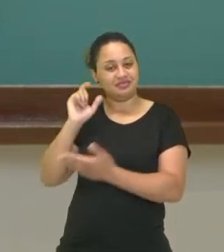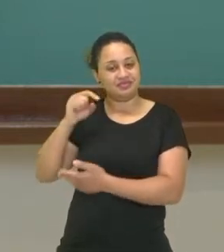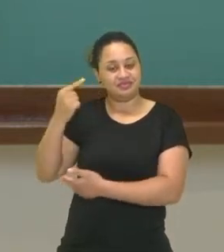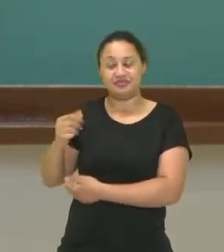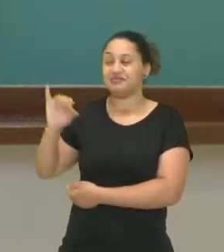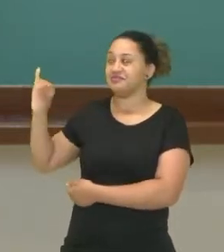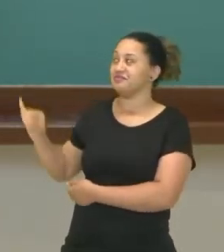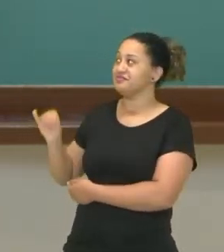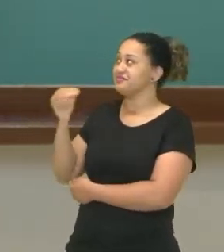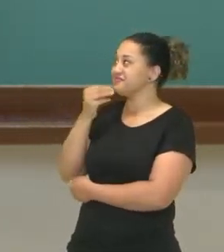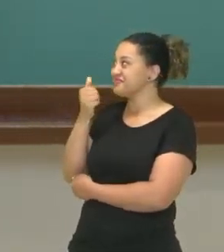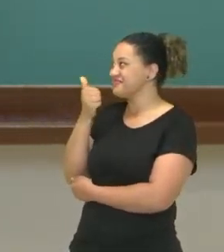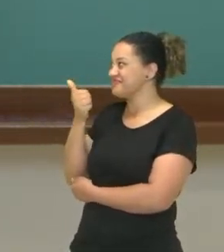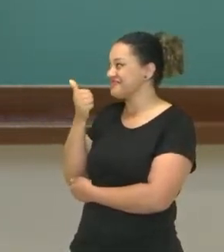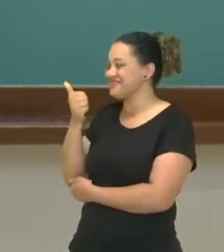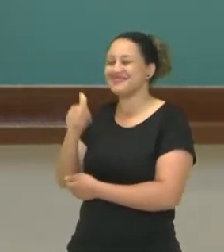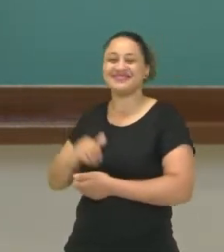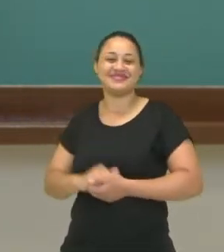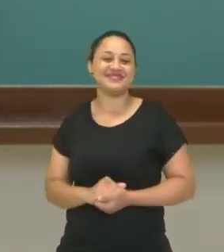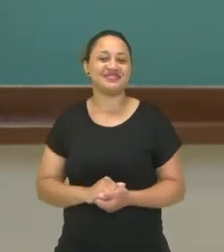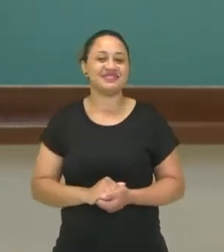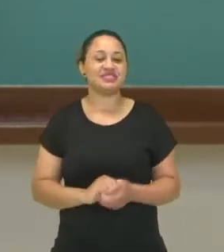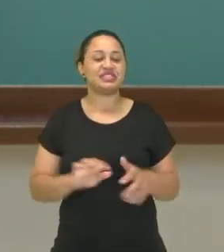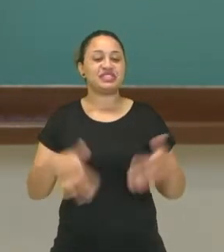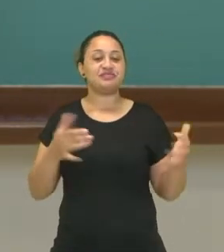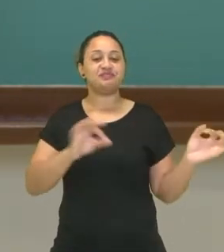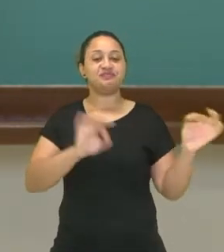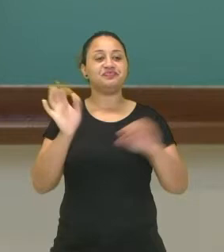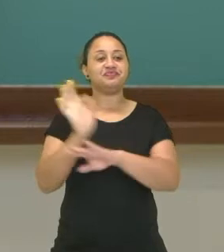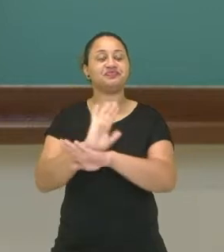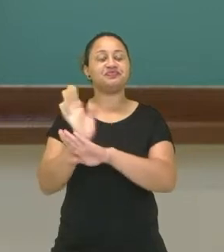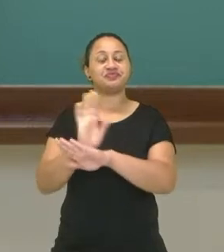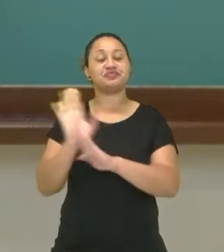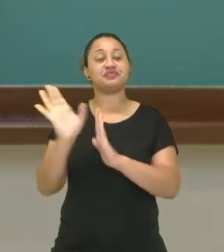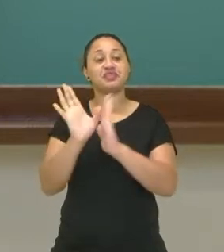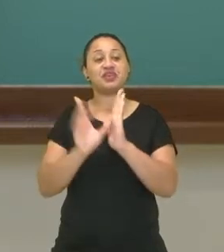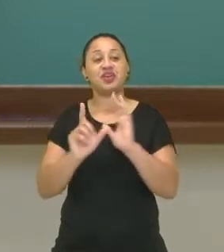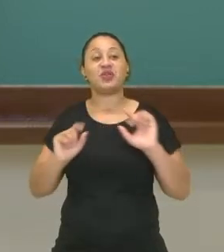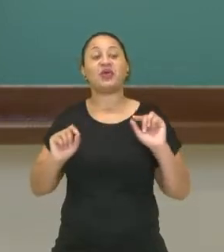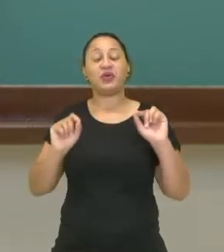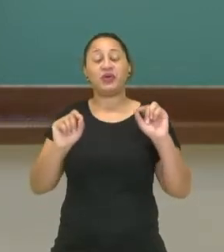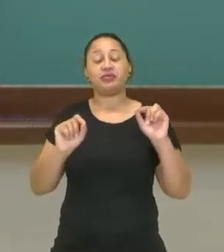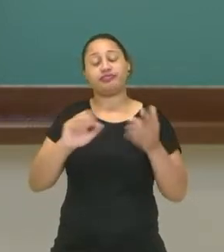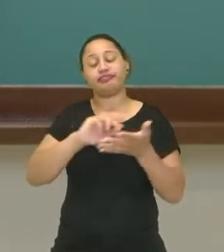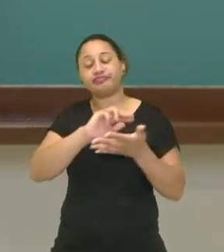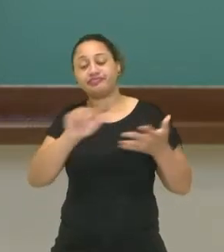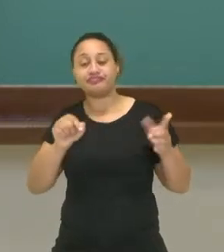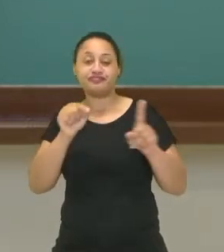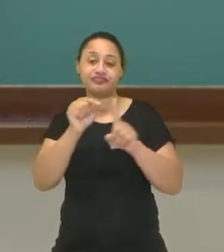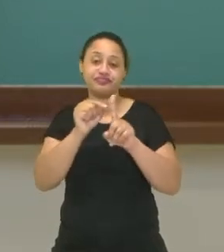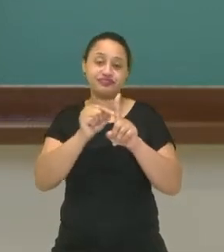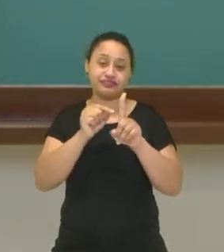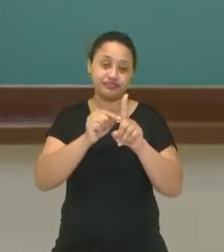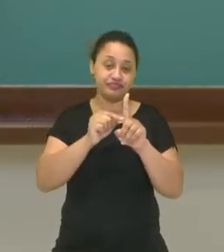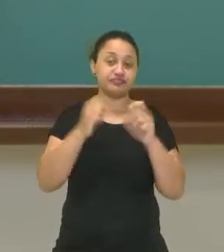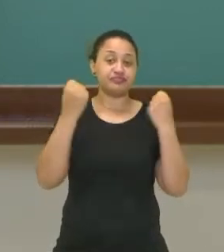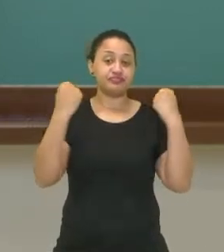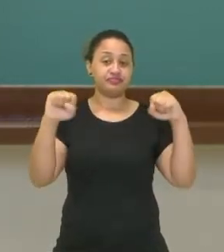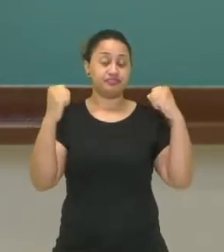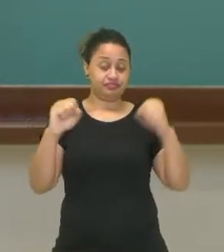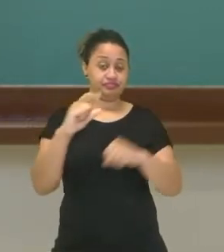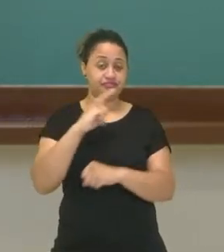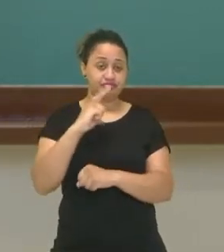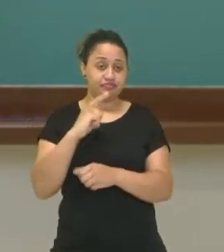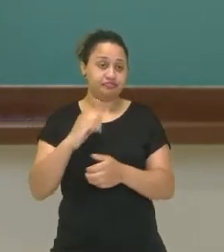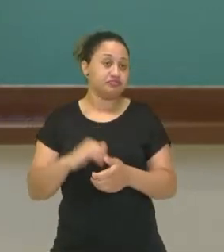Jéssica! E neste vídeo nós vamos falar sobre os vários tipos de ginástica. Já que